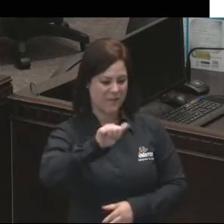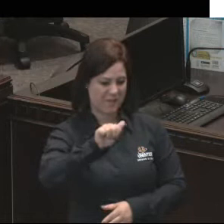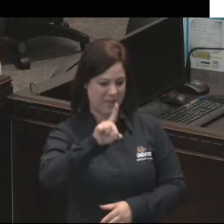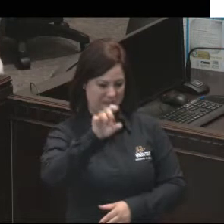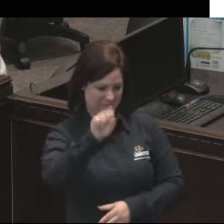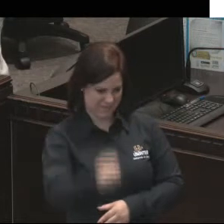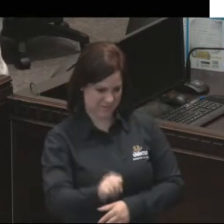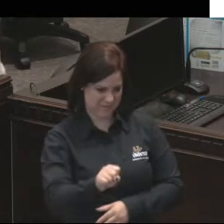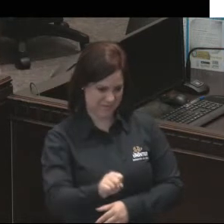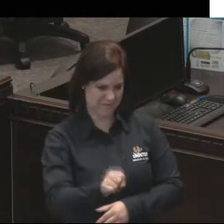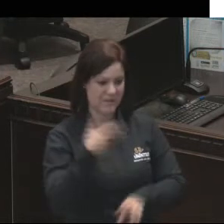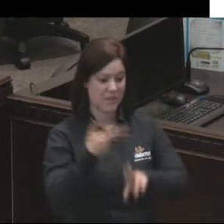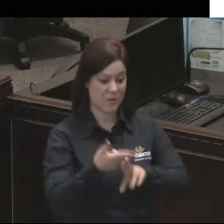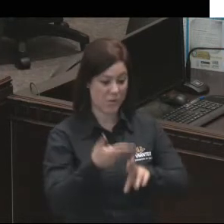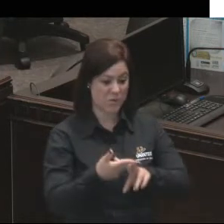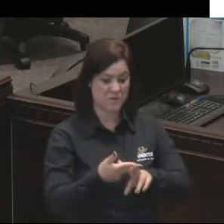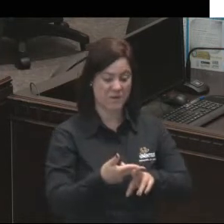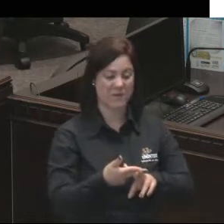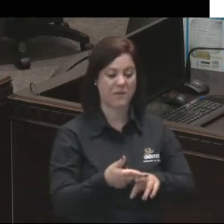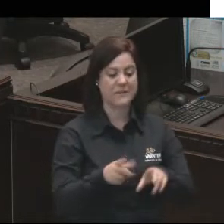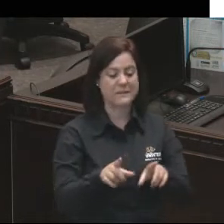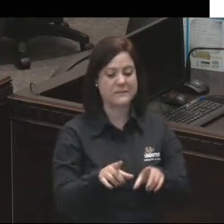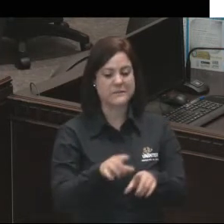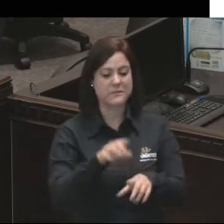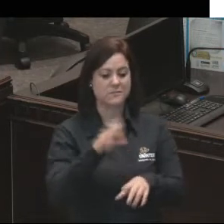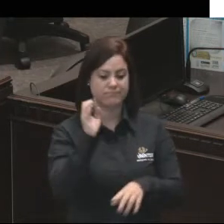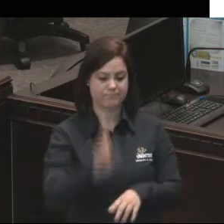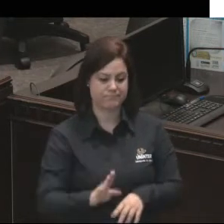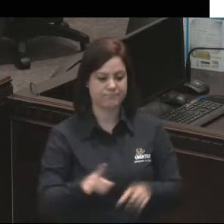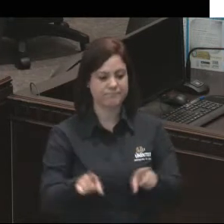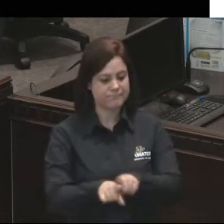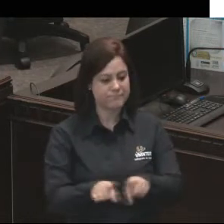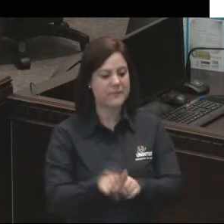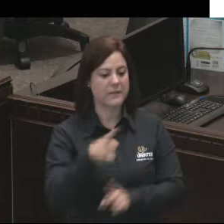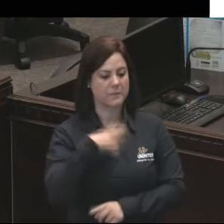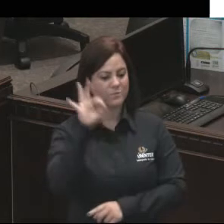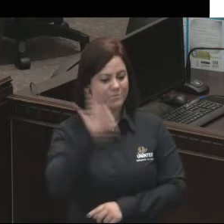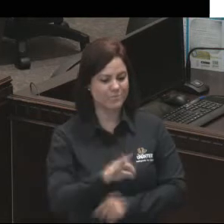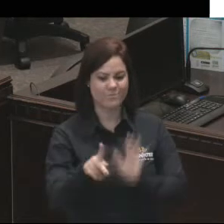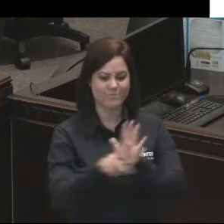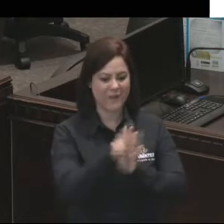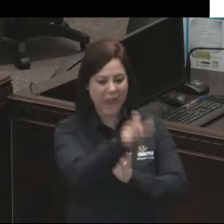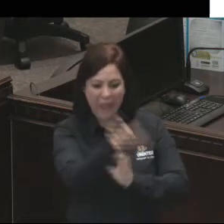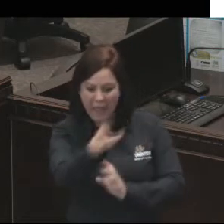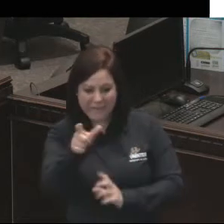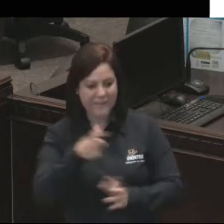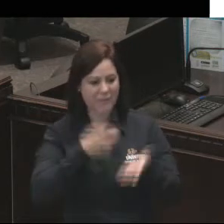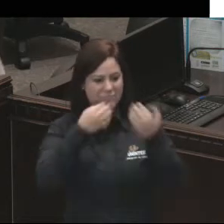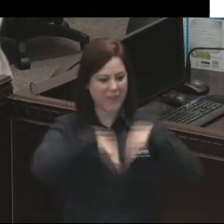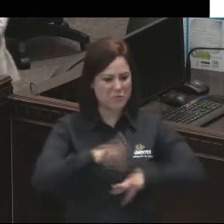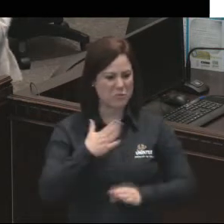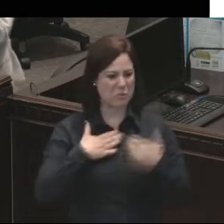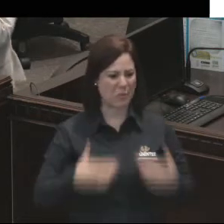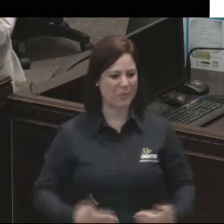quilos de agrotóxico por habitante. Então, realmente, existem vários já literatura sobre